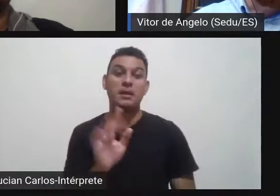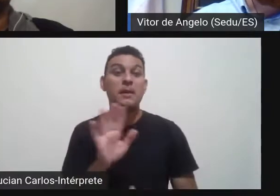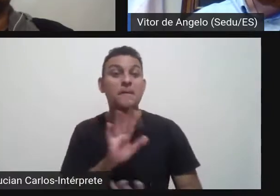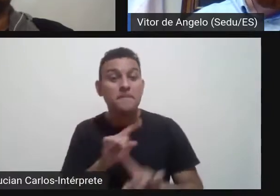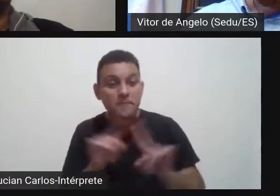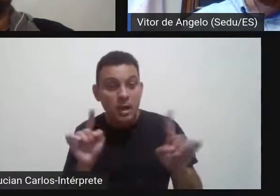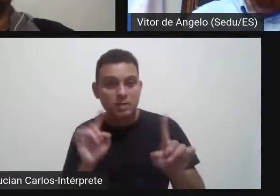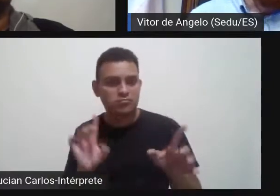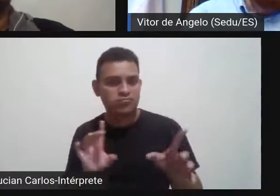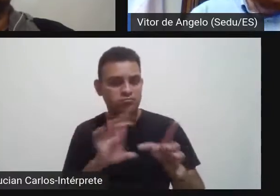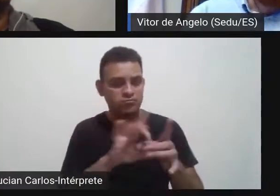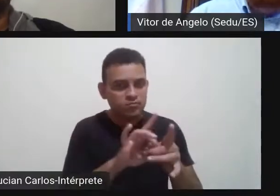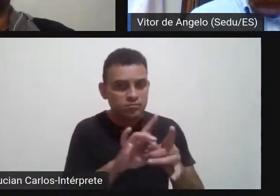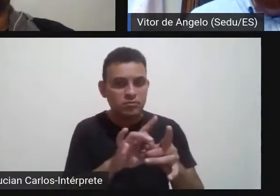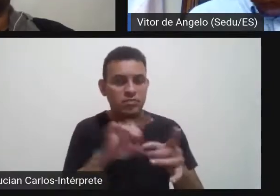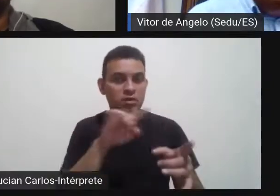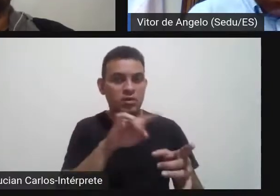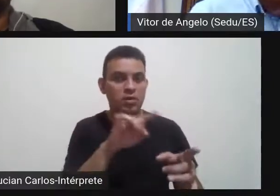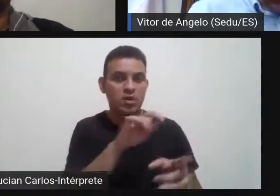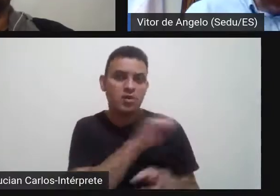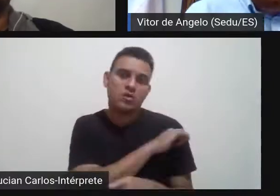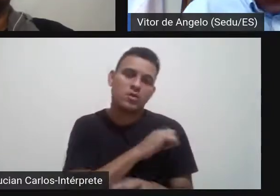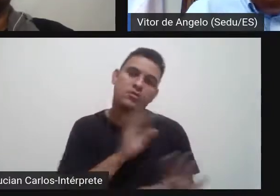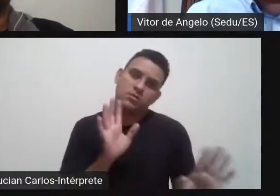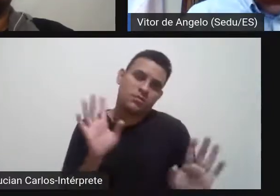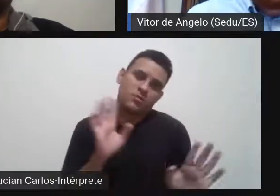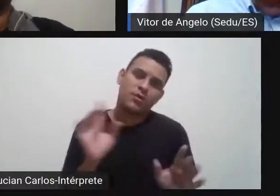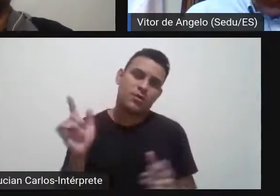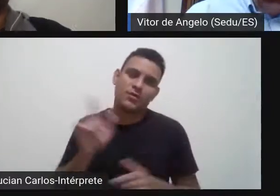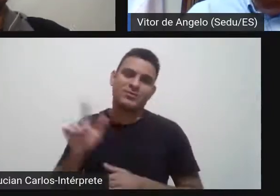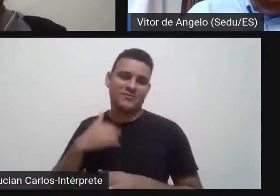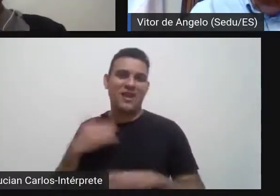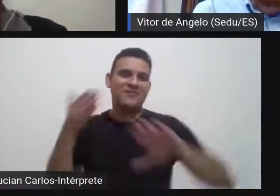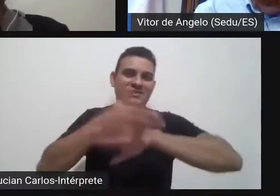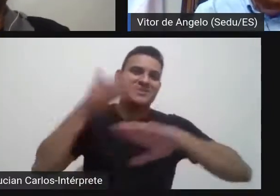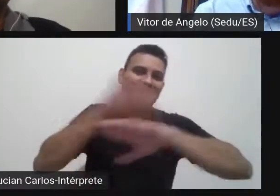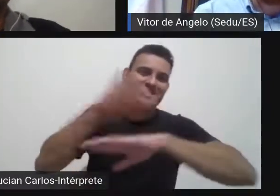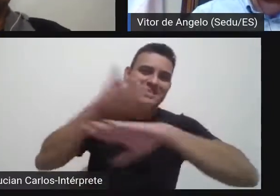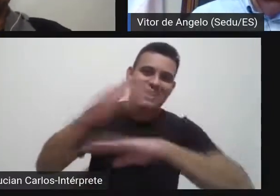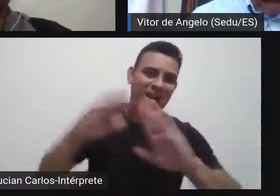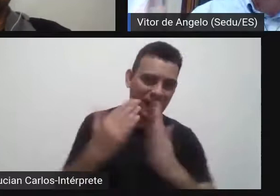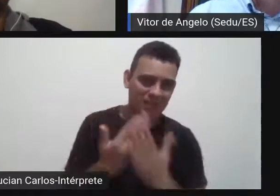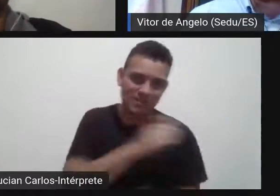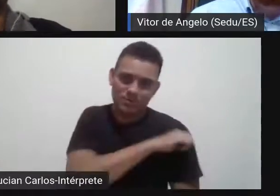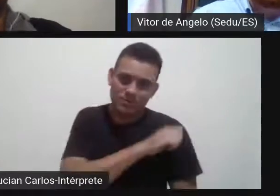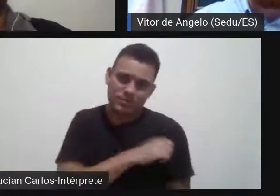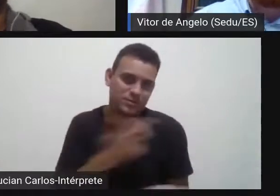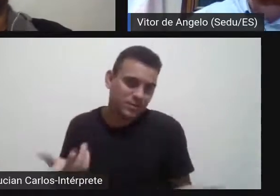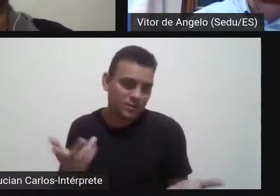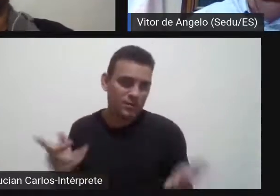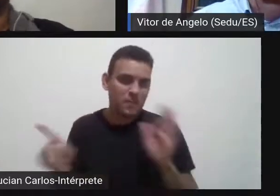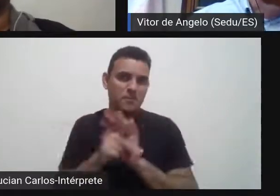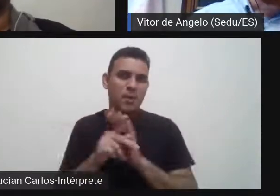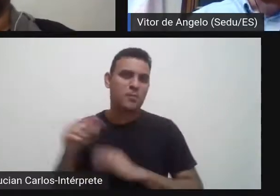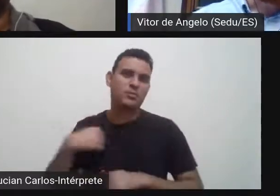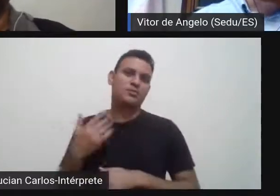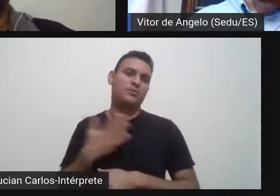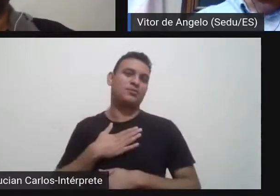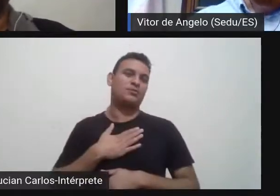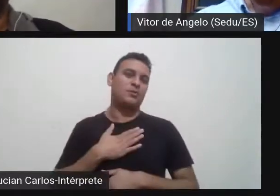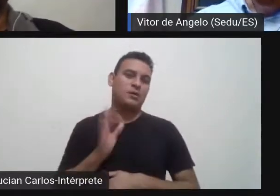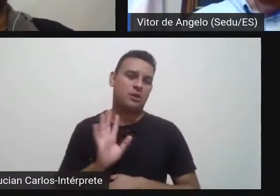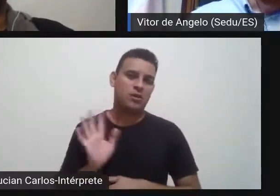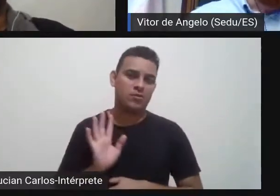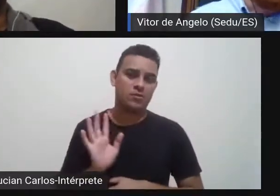conectarmos com este espaço, onde, via de regra, nós não iremos, né? Porque a gente não vai visitar a casa dos alunos, né? Isso não faz parte das nossas atribuições.